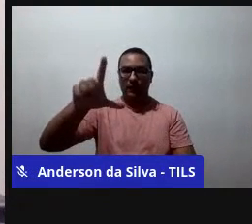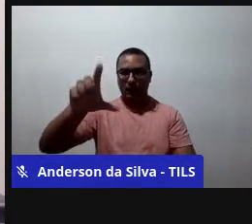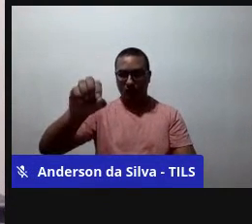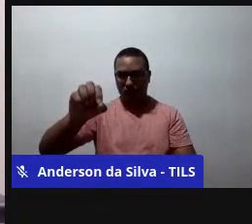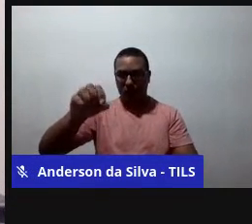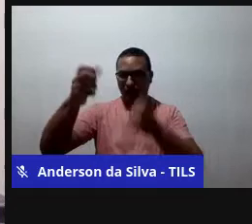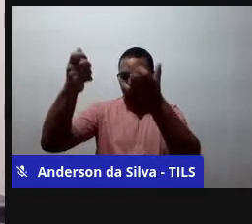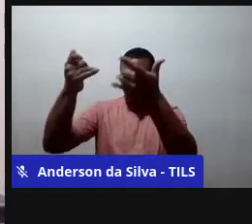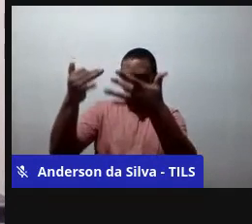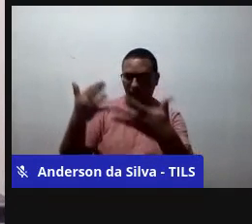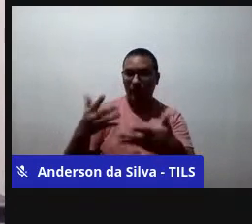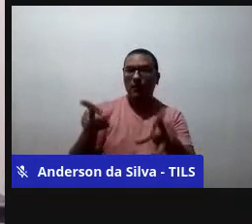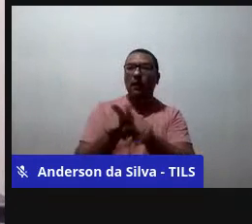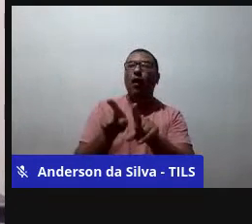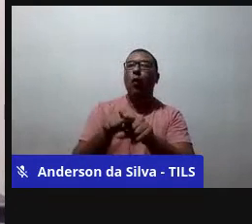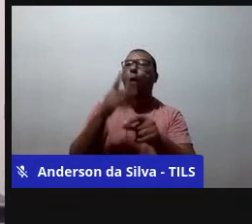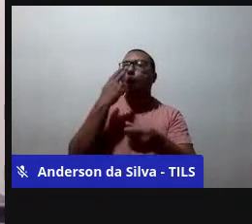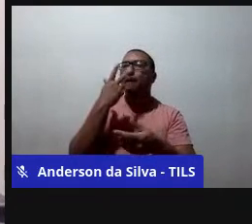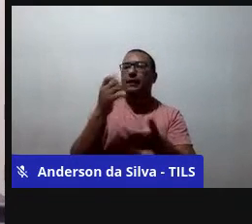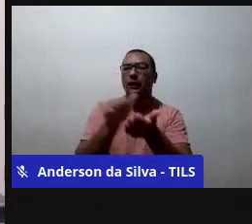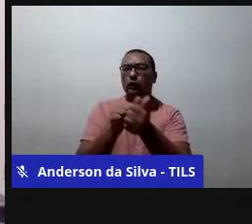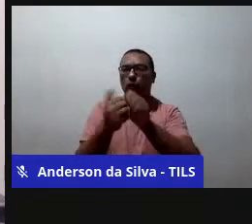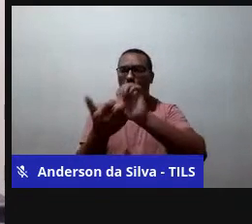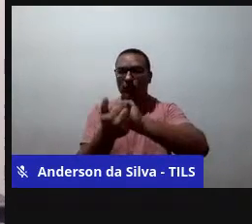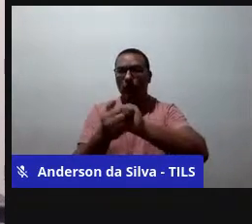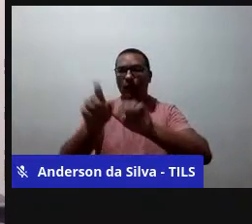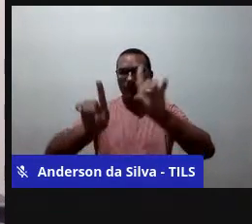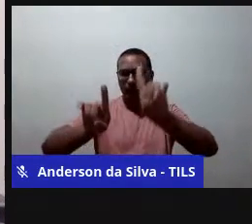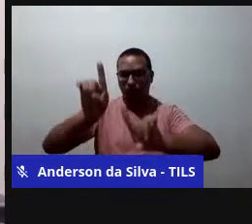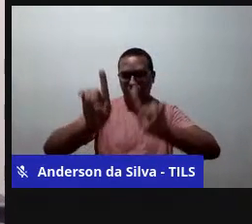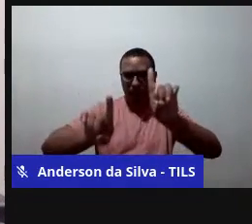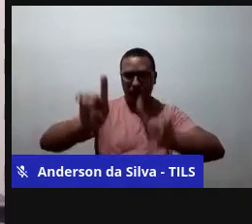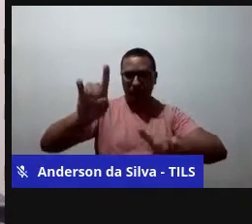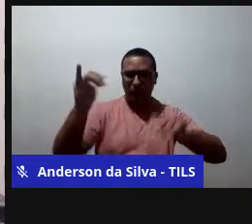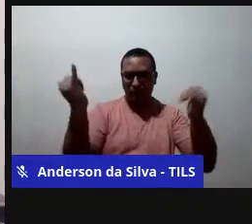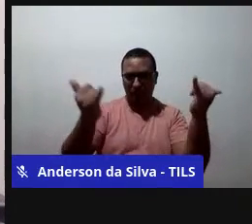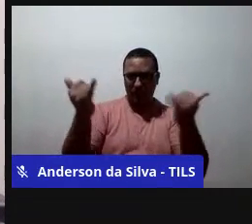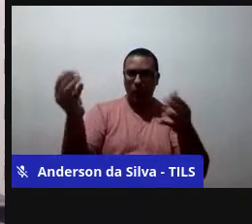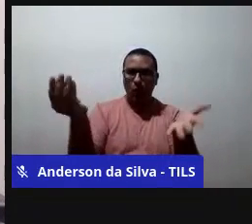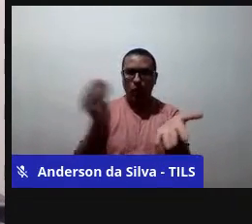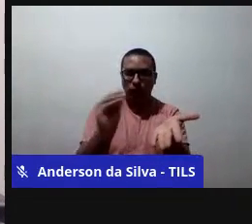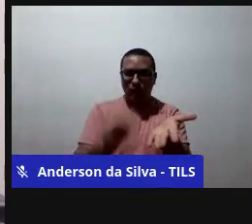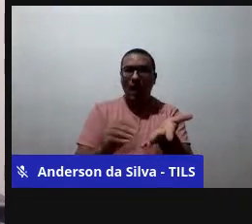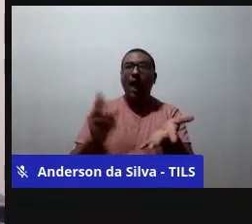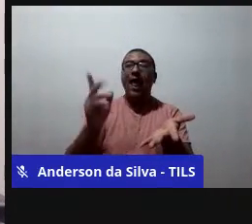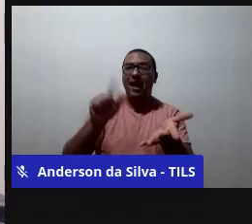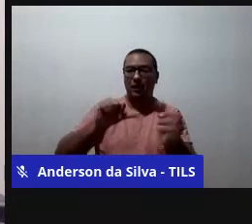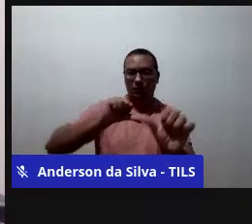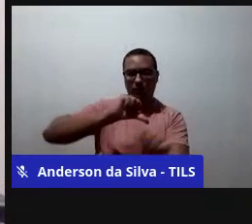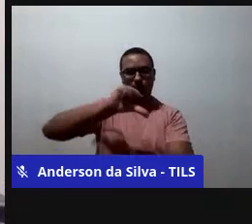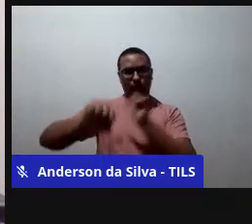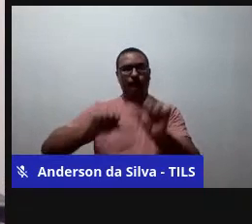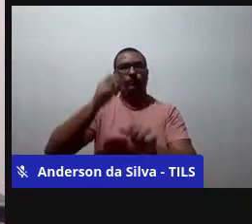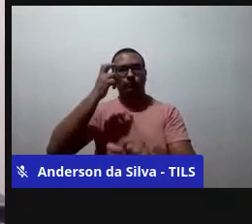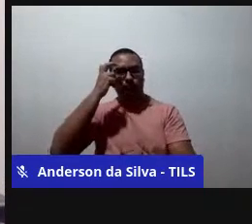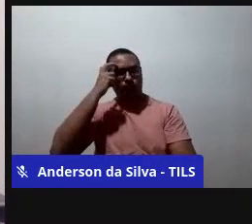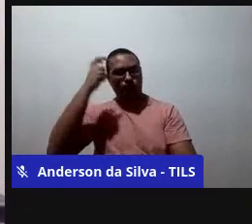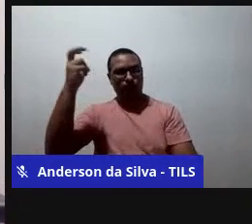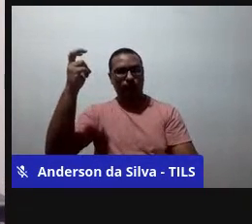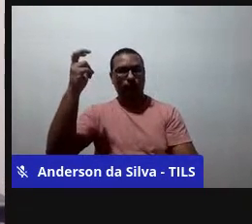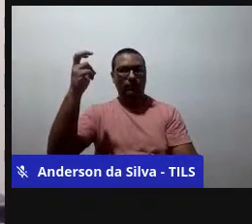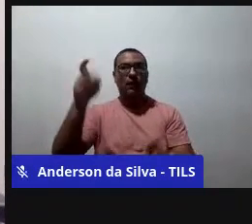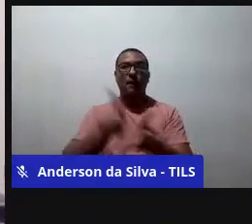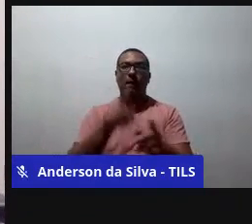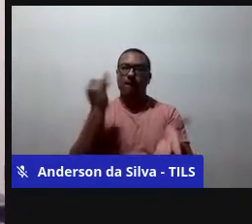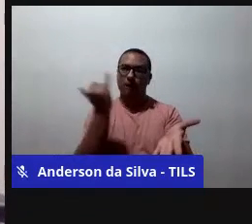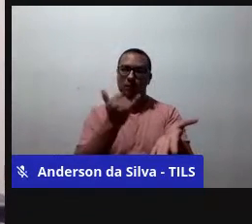e essa articulação entre essa série de dados, né, que se transforma em inteligência, né, em informação